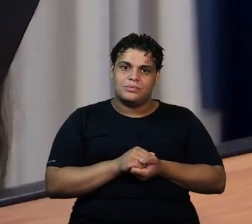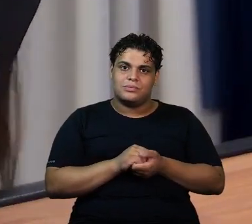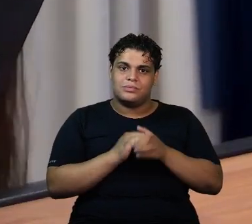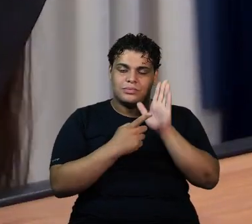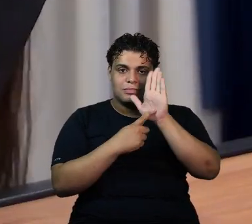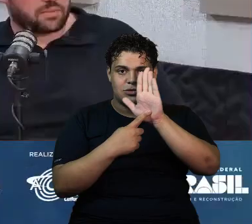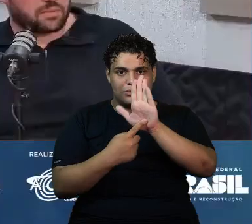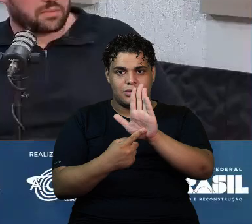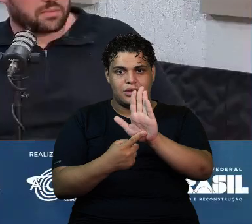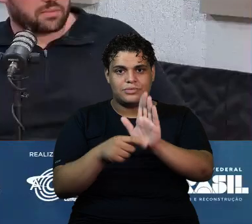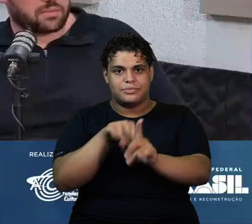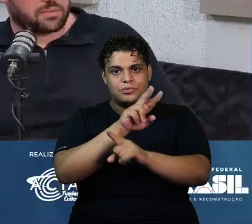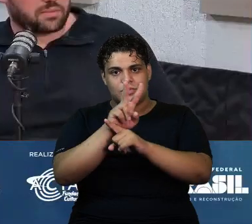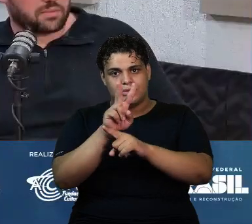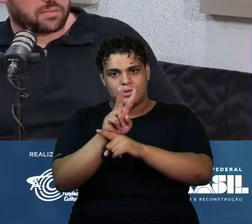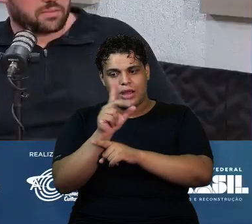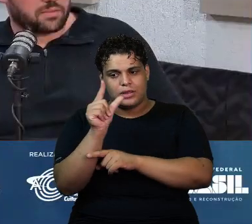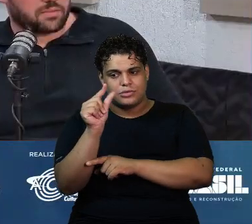menos plástico.